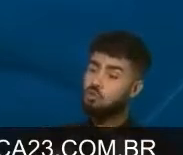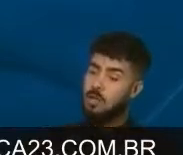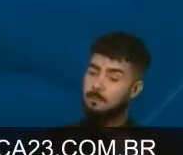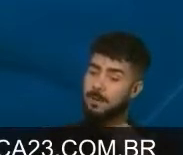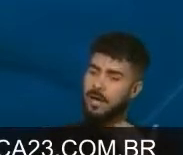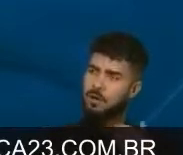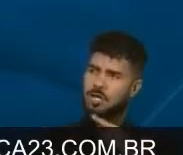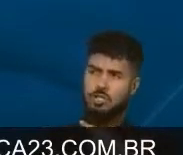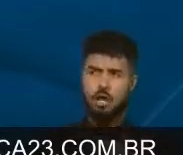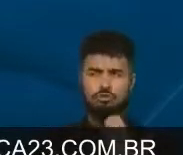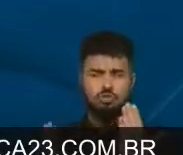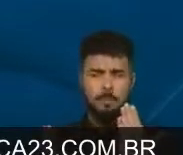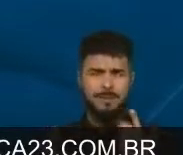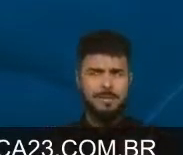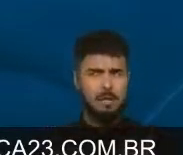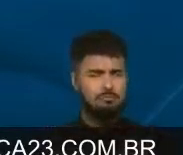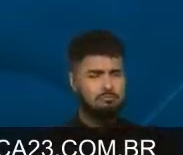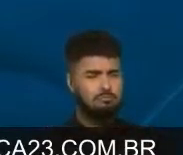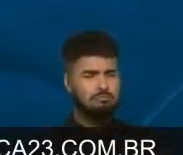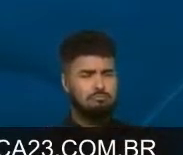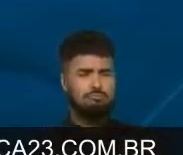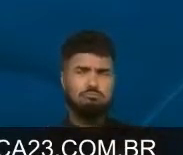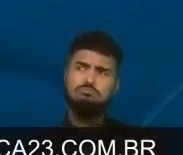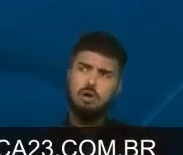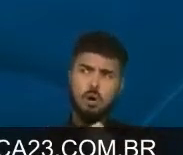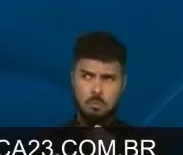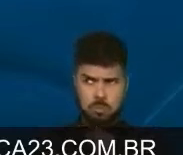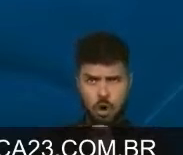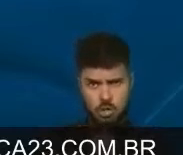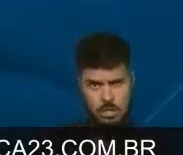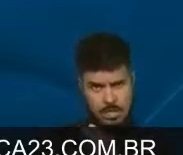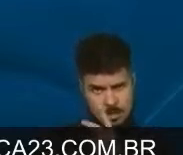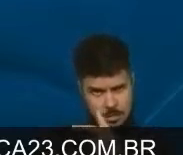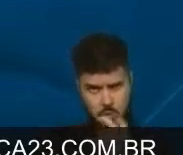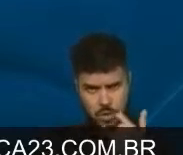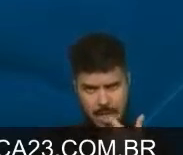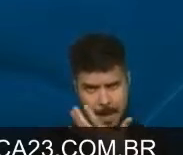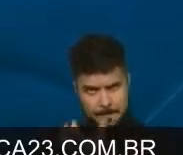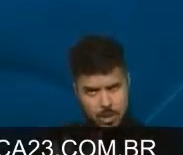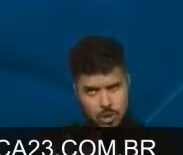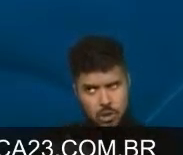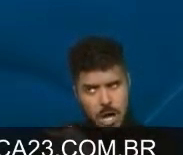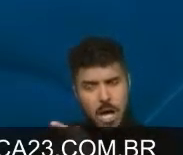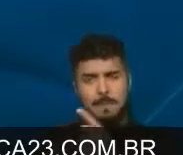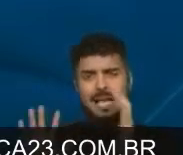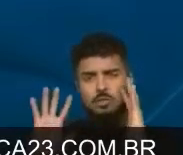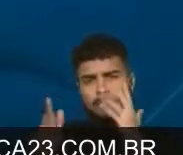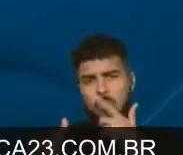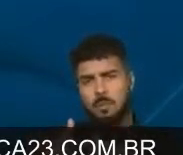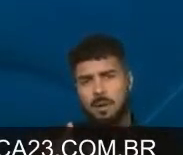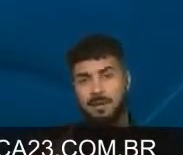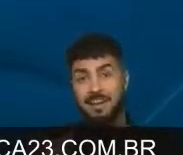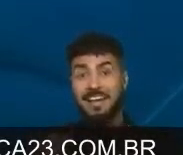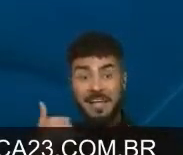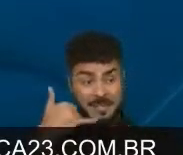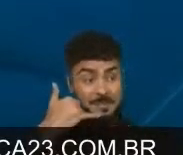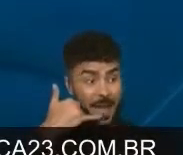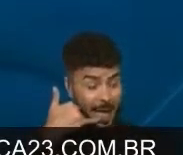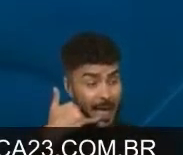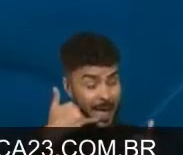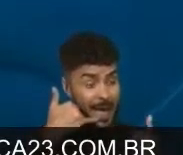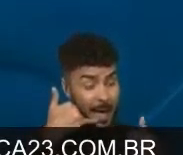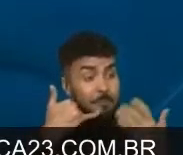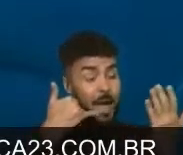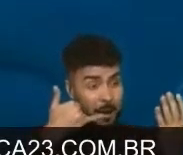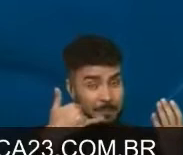há movimentações suspeitas e pede para instalar um aplicativo para solucionar o problema. Se o cliente cai na